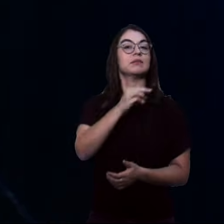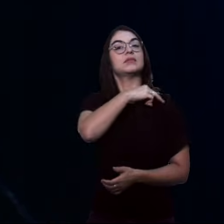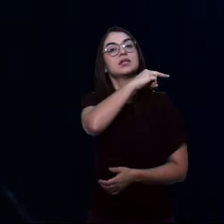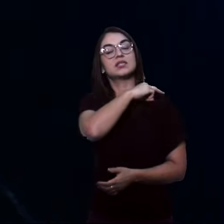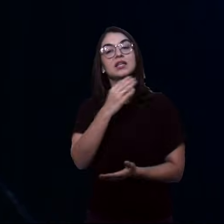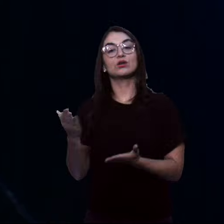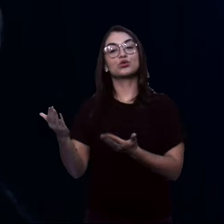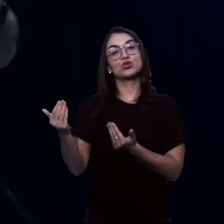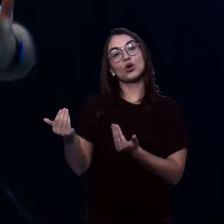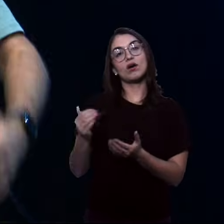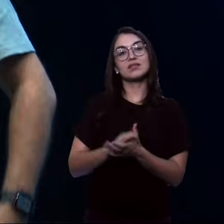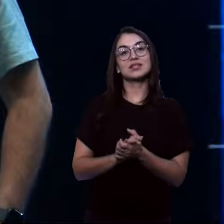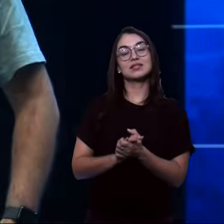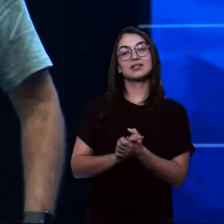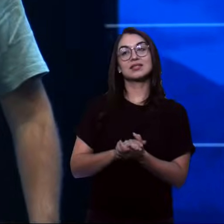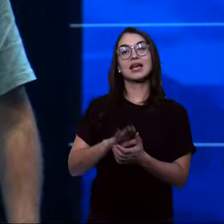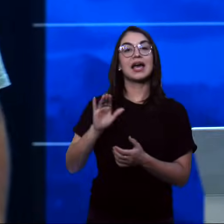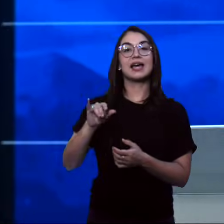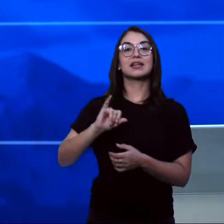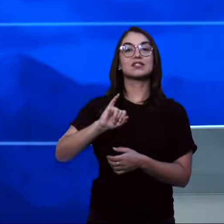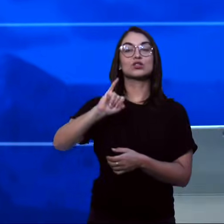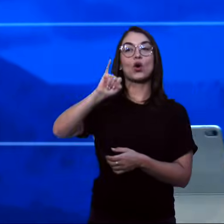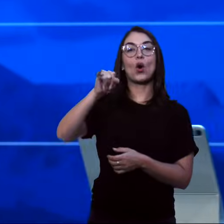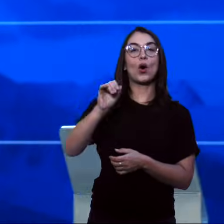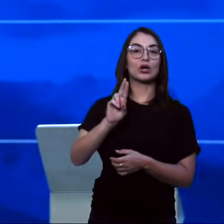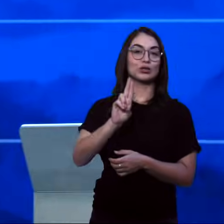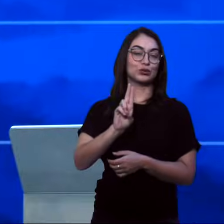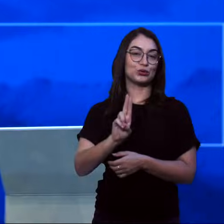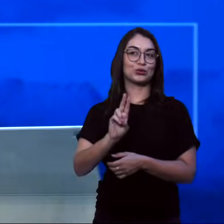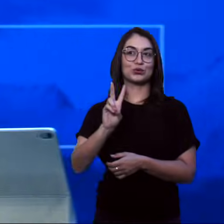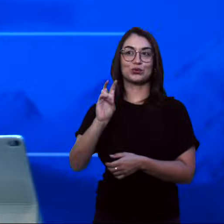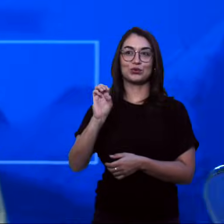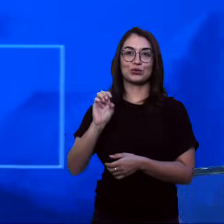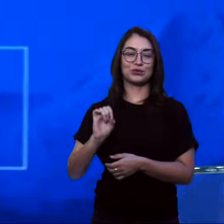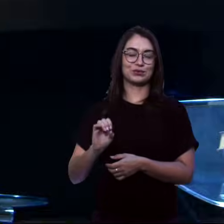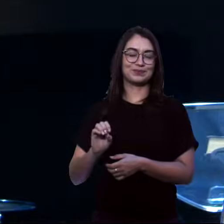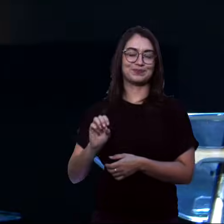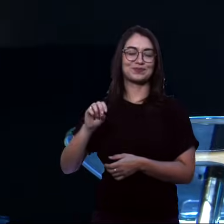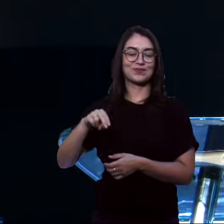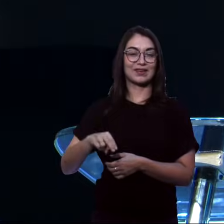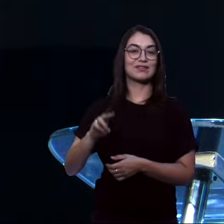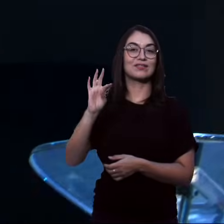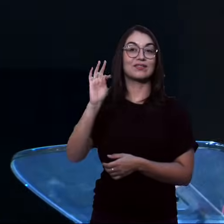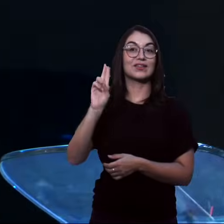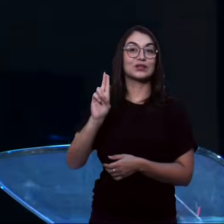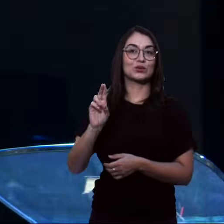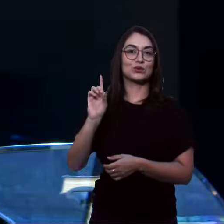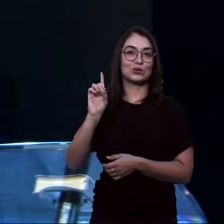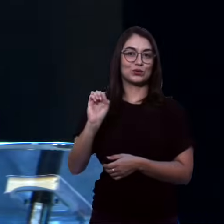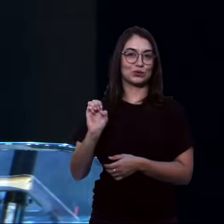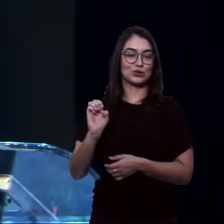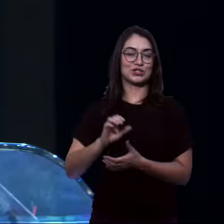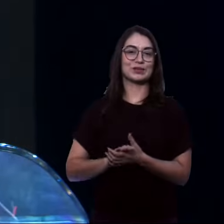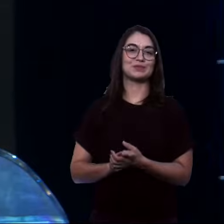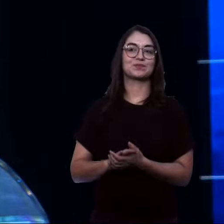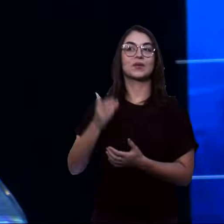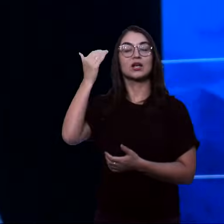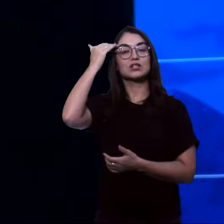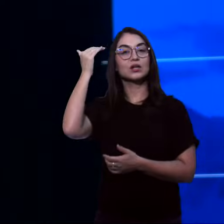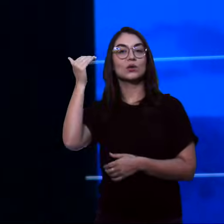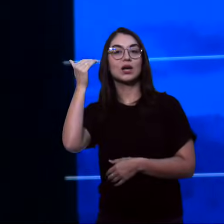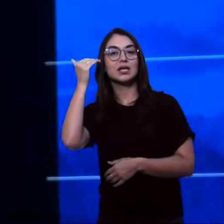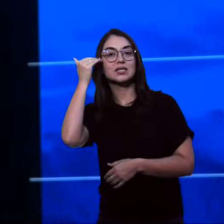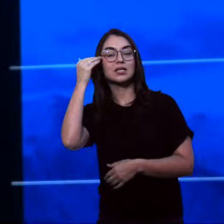era Juventude. Legal, né? O de Adolescentes era MEP, Ministério de Adolescentes da